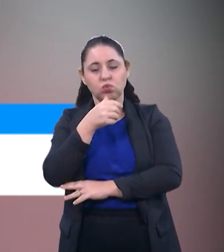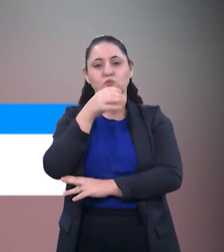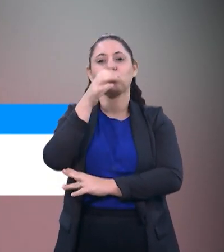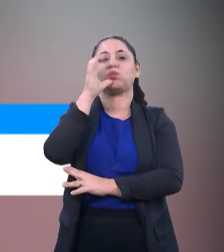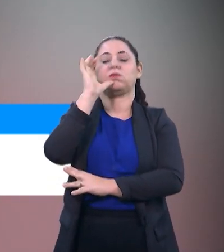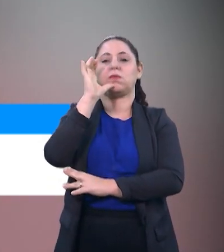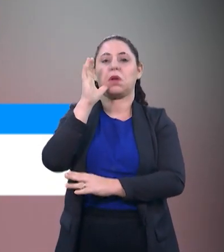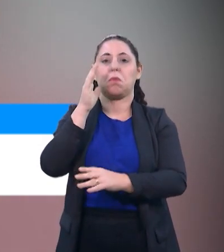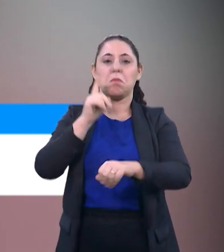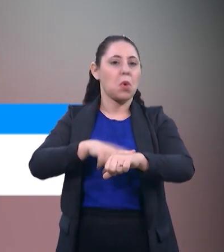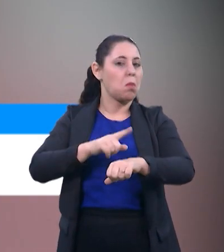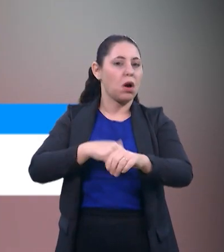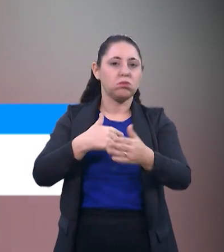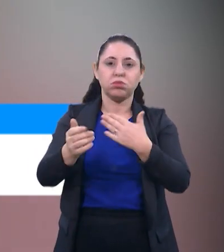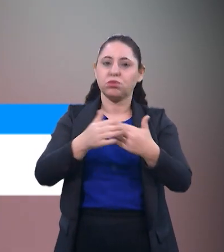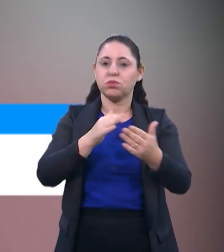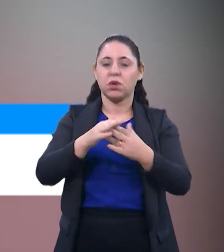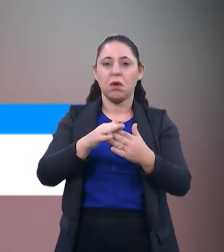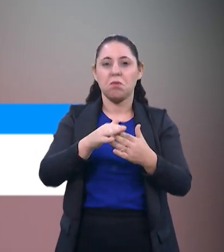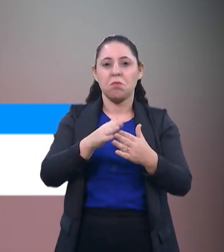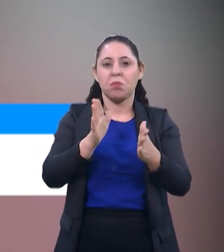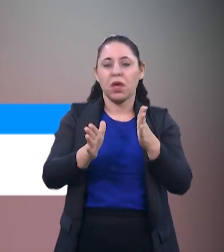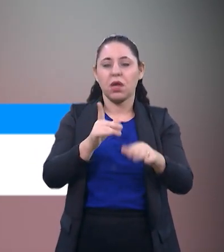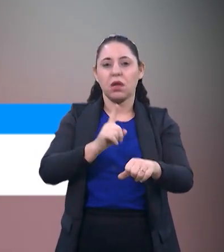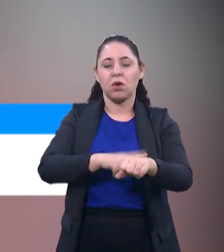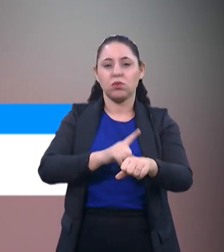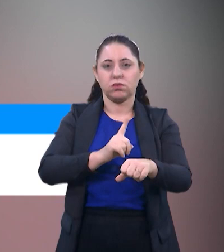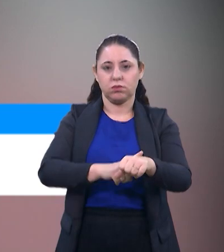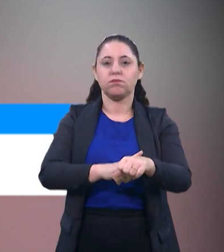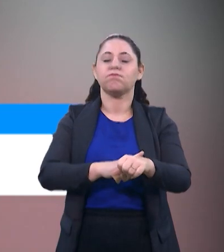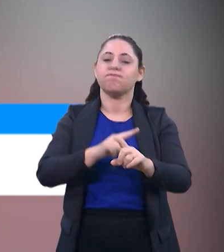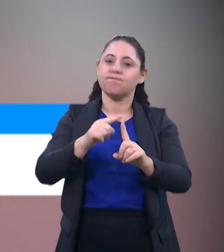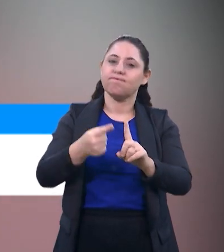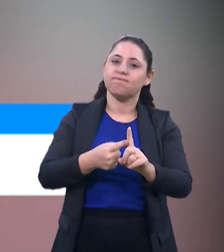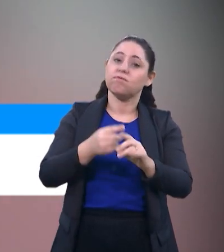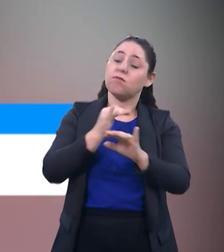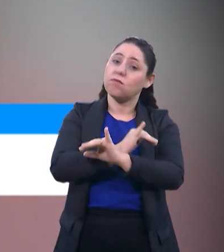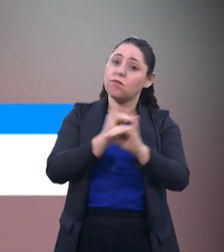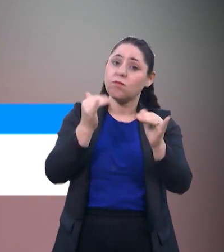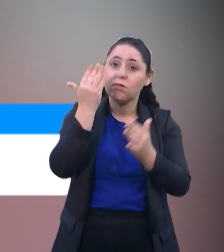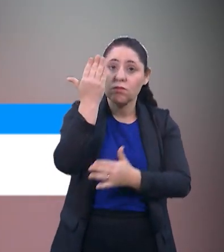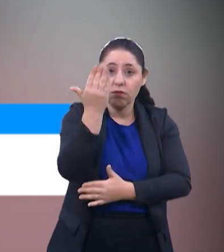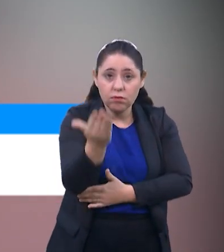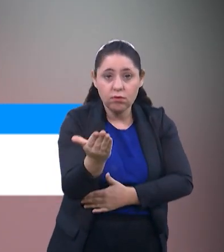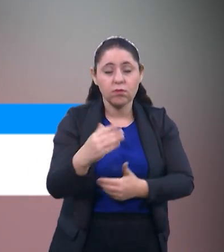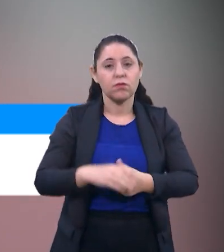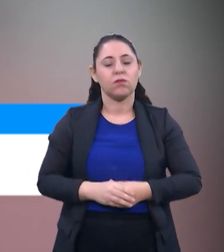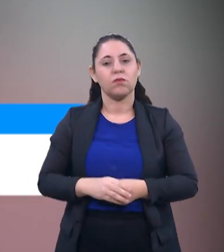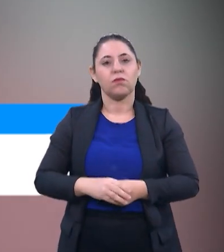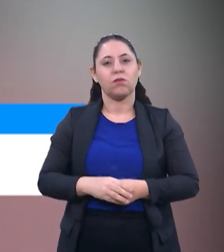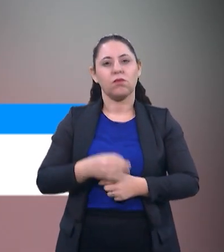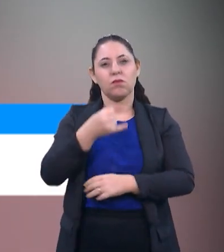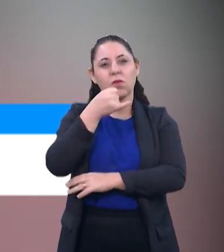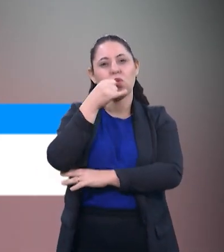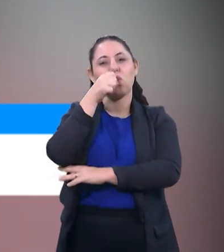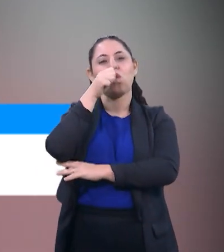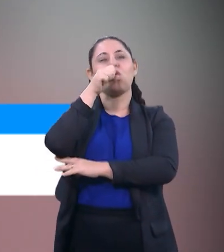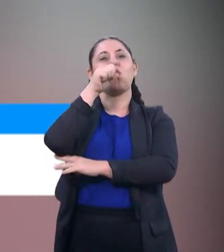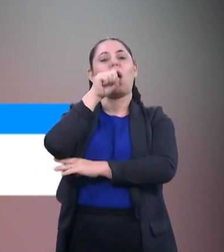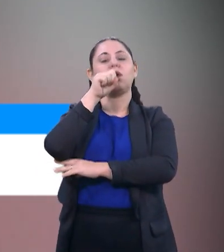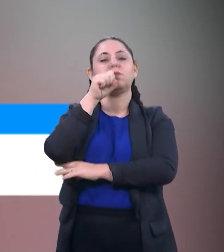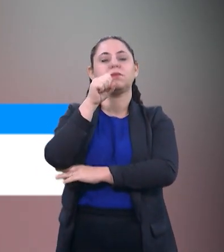ingira, em qualquer momento da gestação. Então aí fica o recado. A